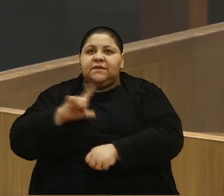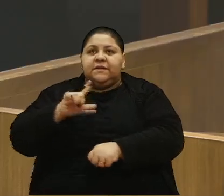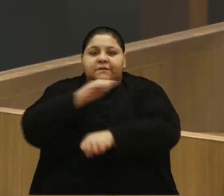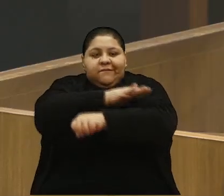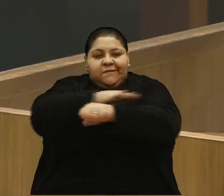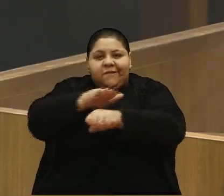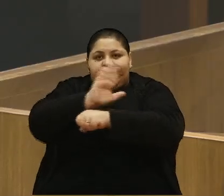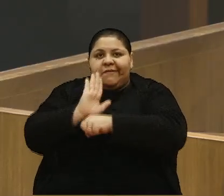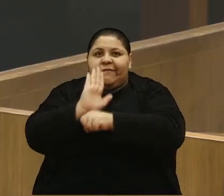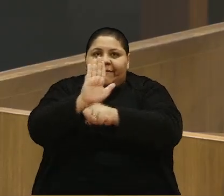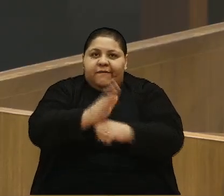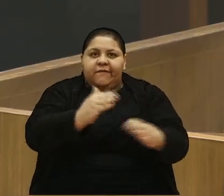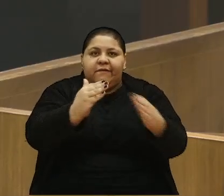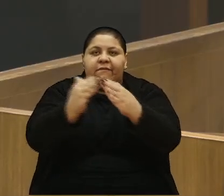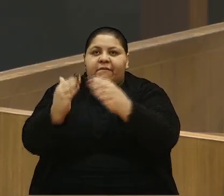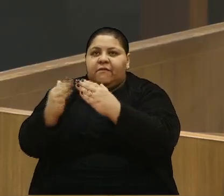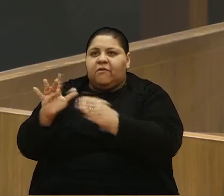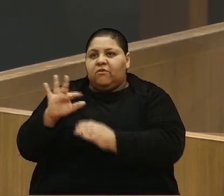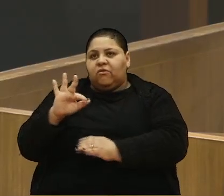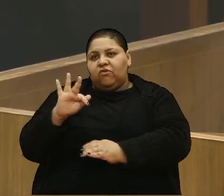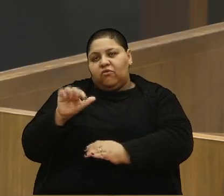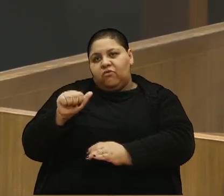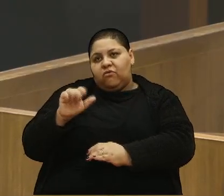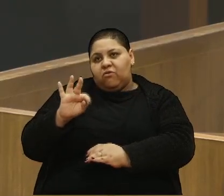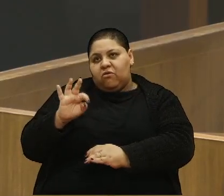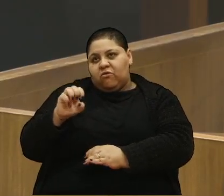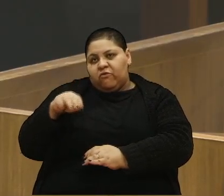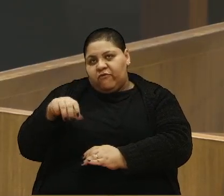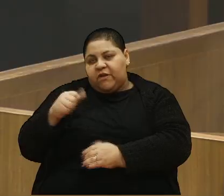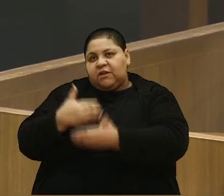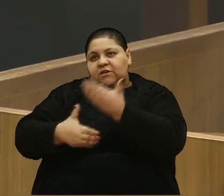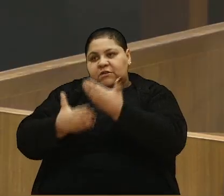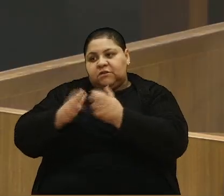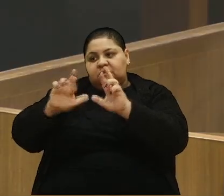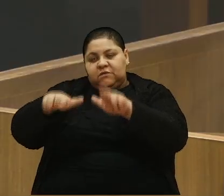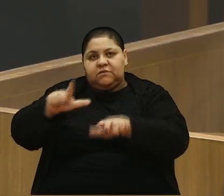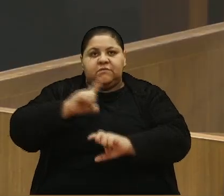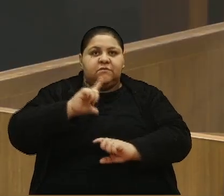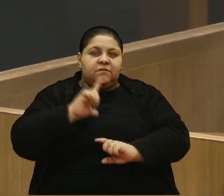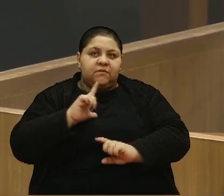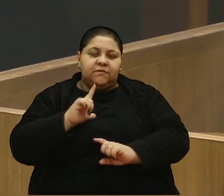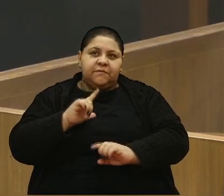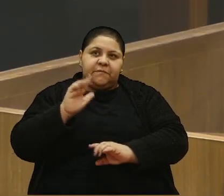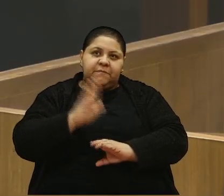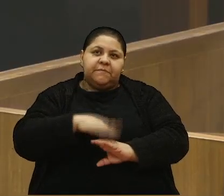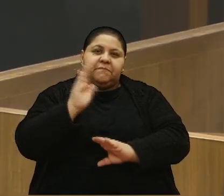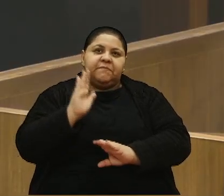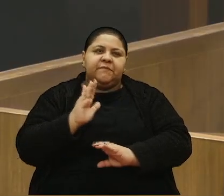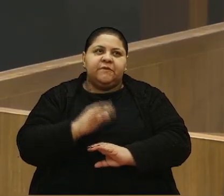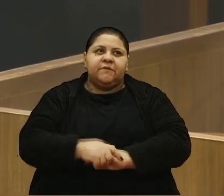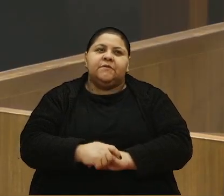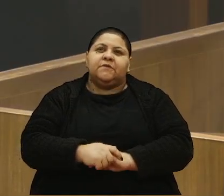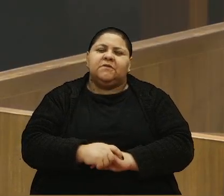vai beneficiar os moradores do Fátima e toda a região. Nós temos também mais